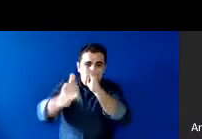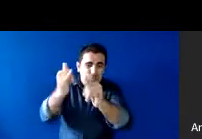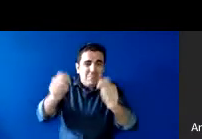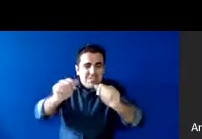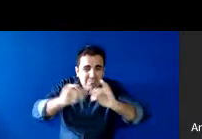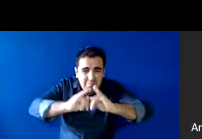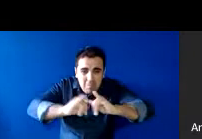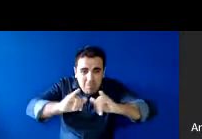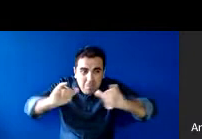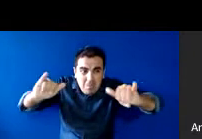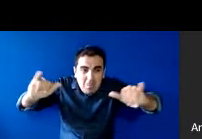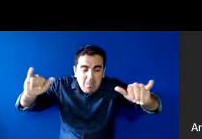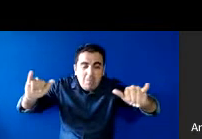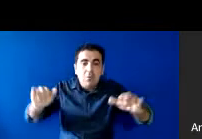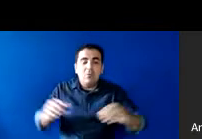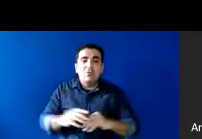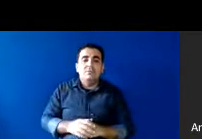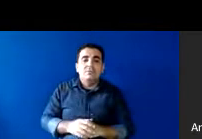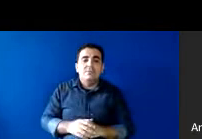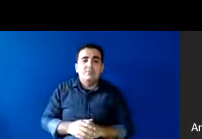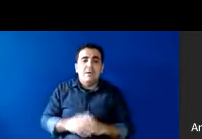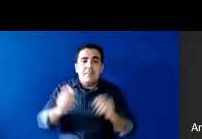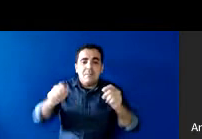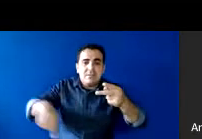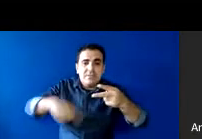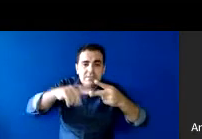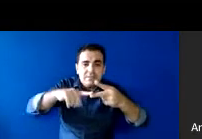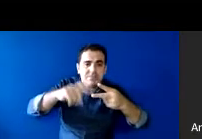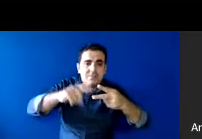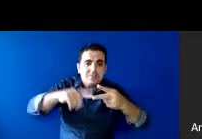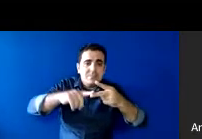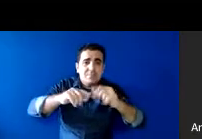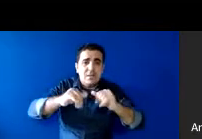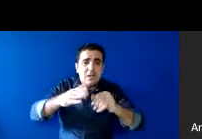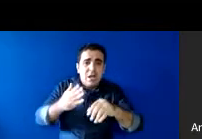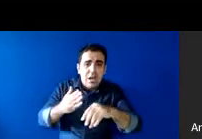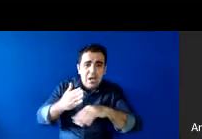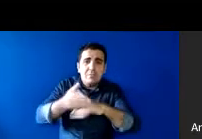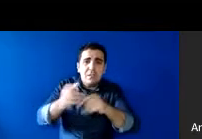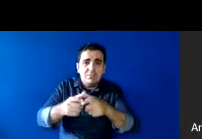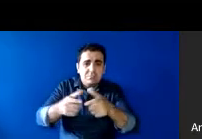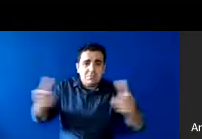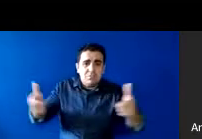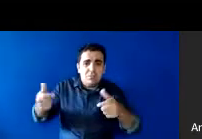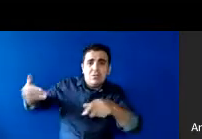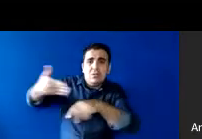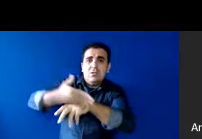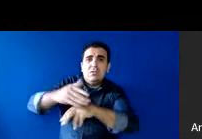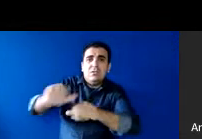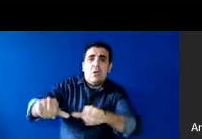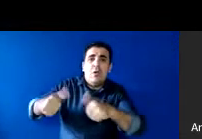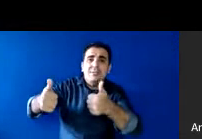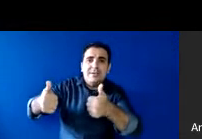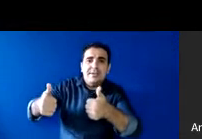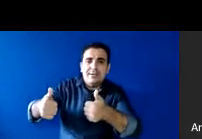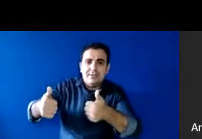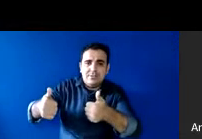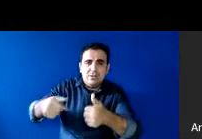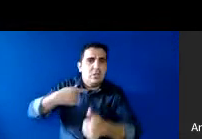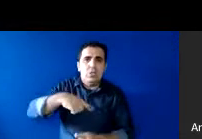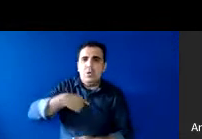de comunicação, ela necessita de uma ampliação do acesso e da qualidade. Nós